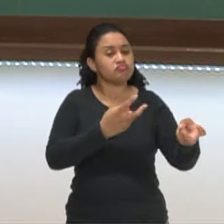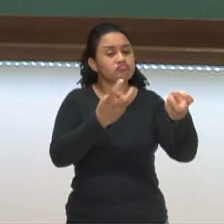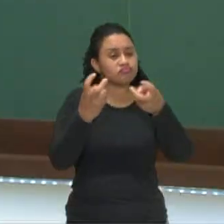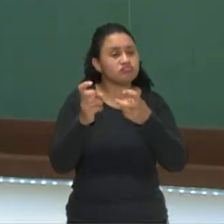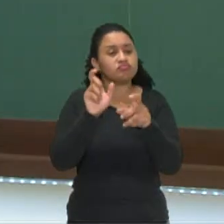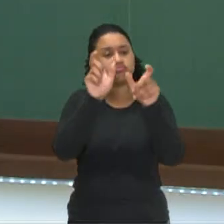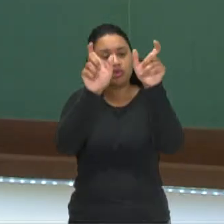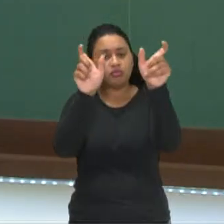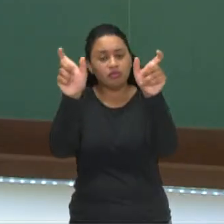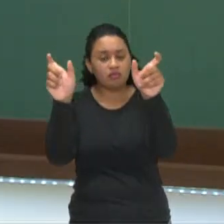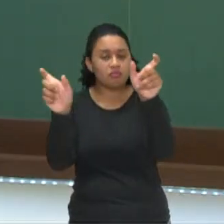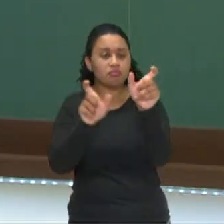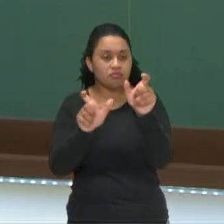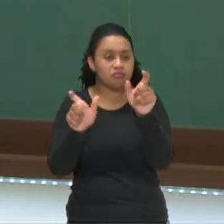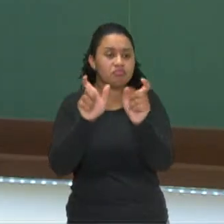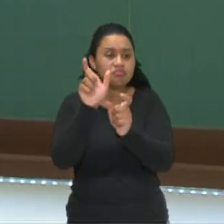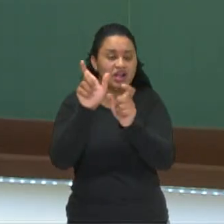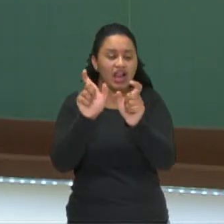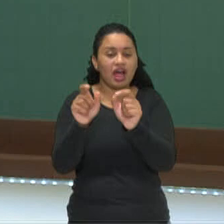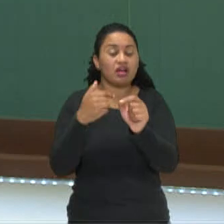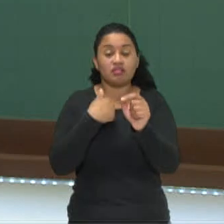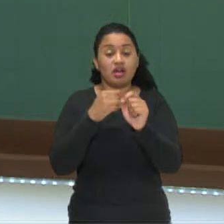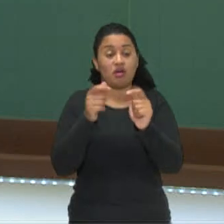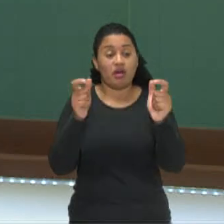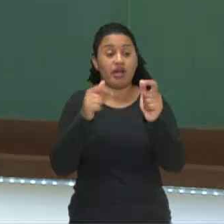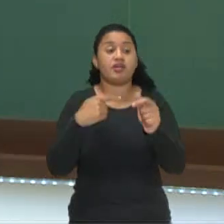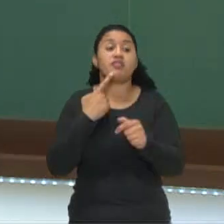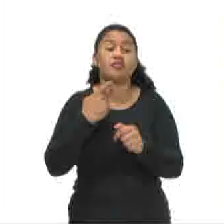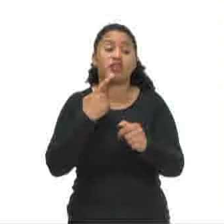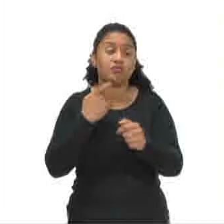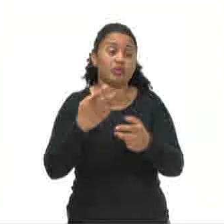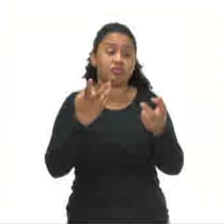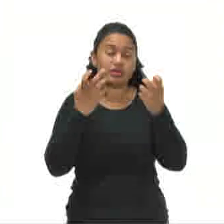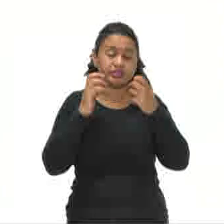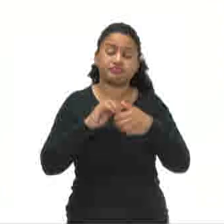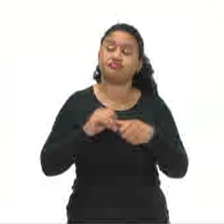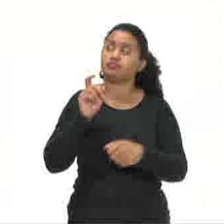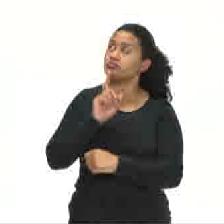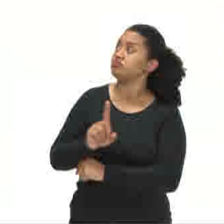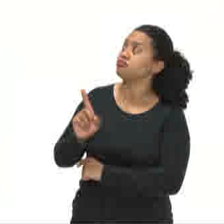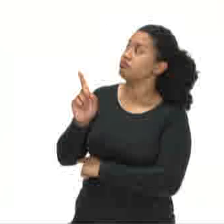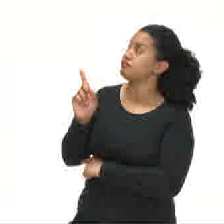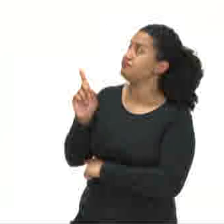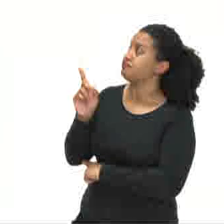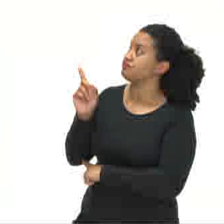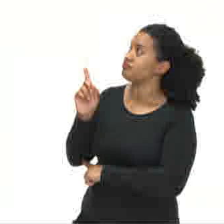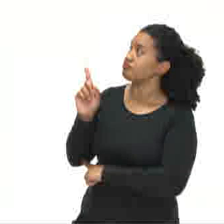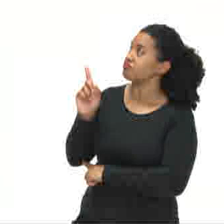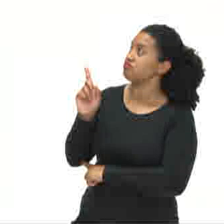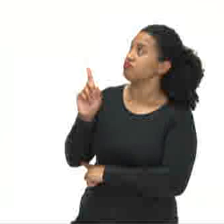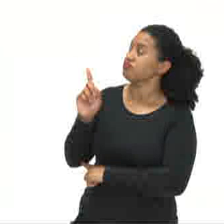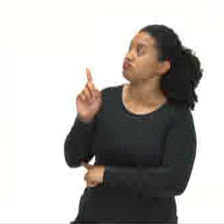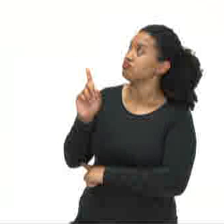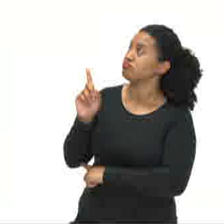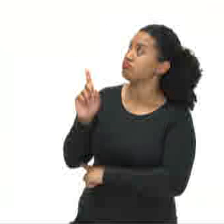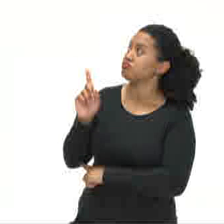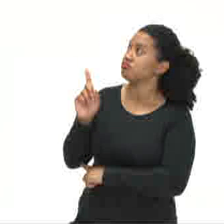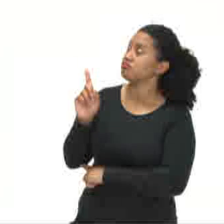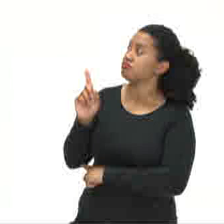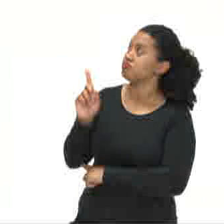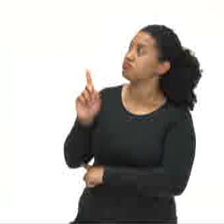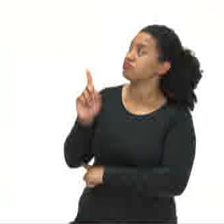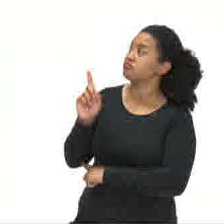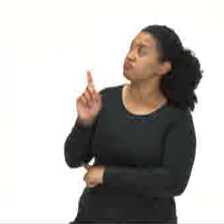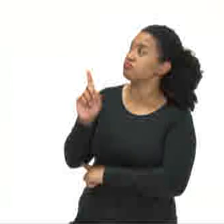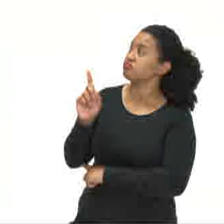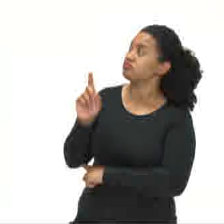os pontos que estão em destaque, em vermelho ali, né? Como também é exagero saber o que quer dizer